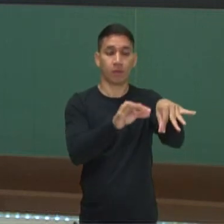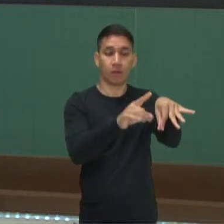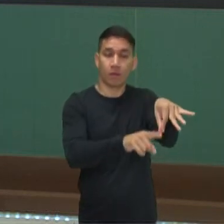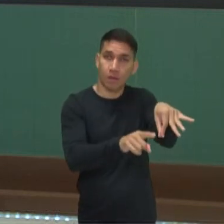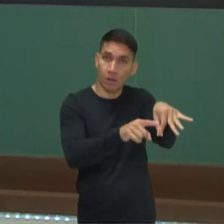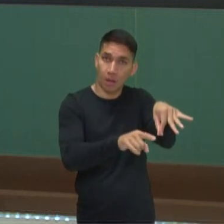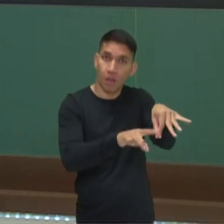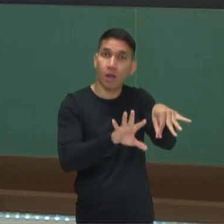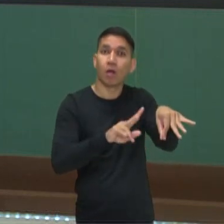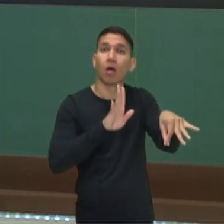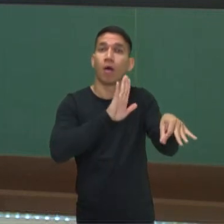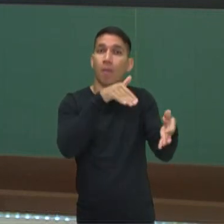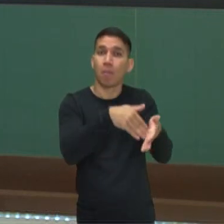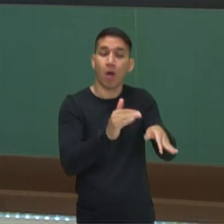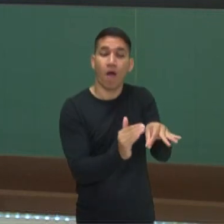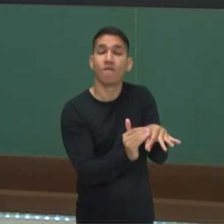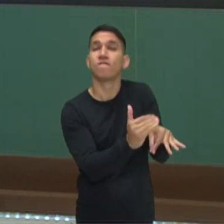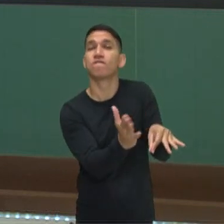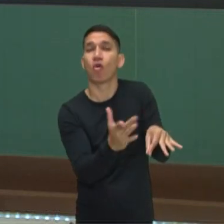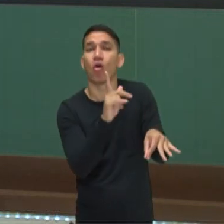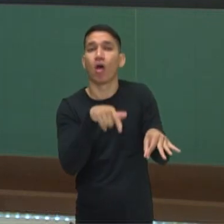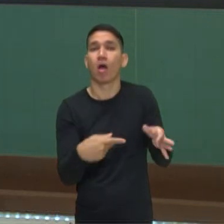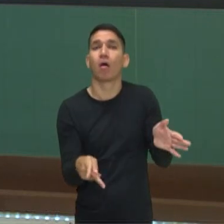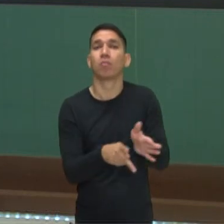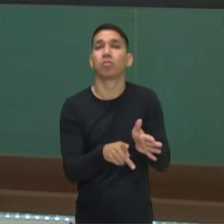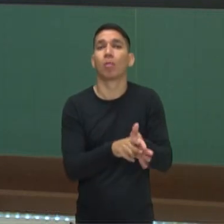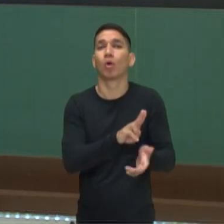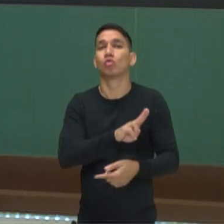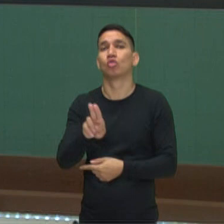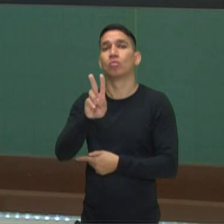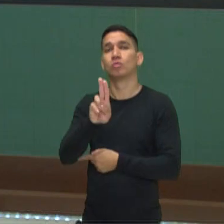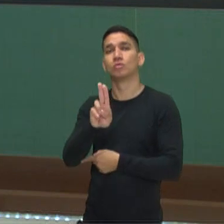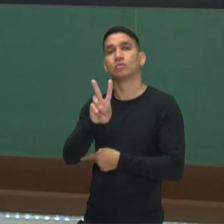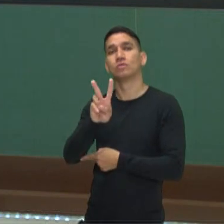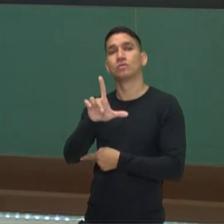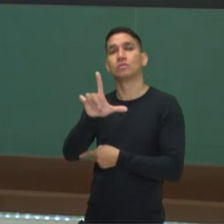que termina na parte externa, que aí é denominado vulva.